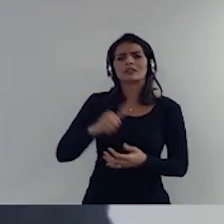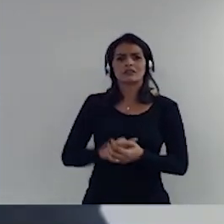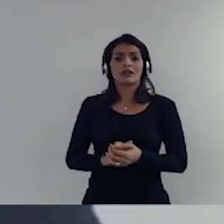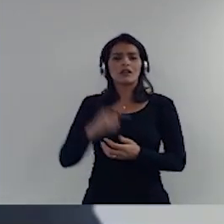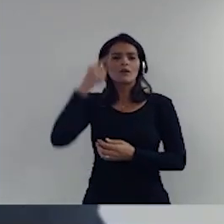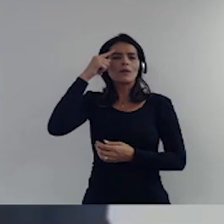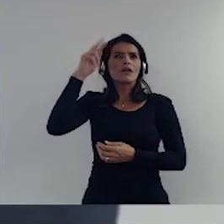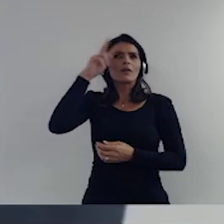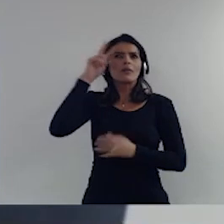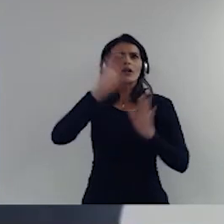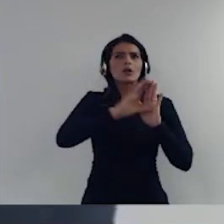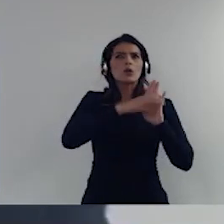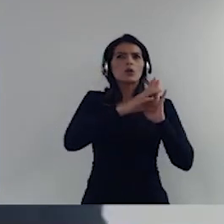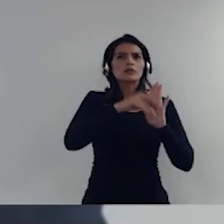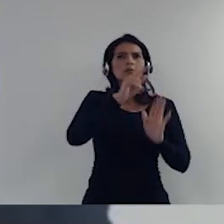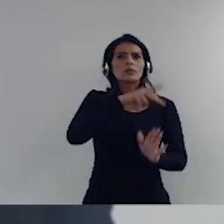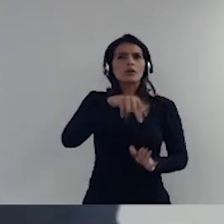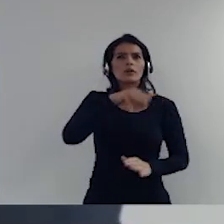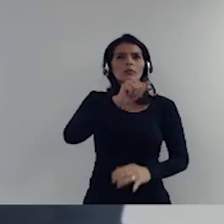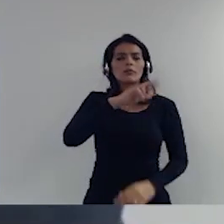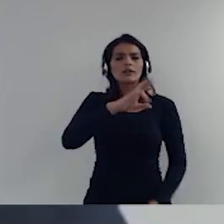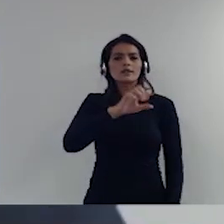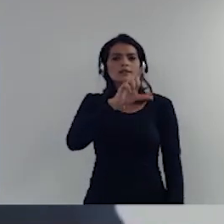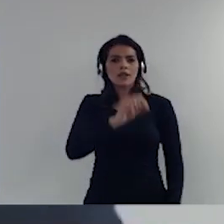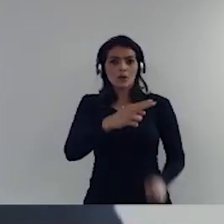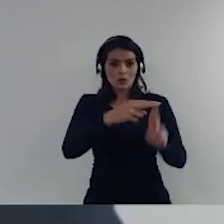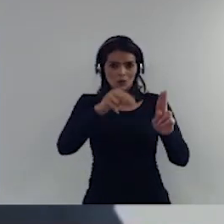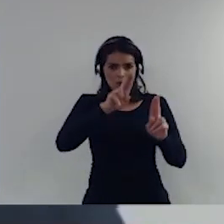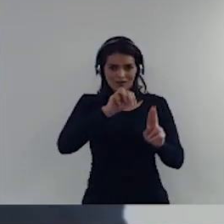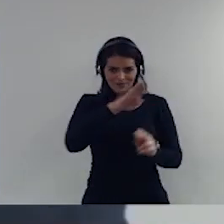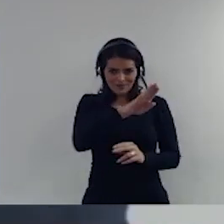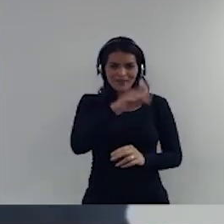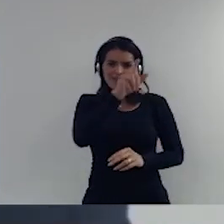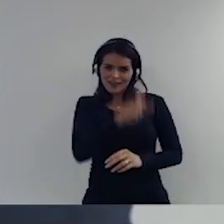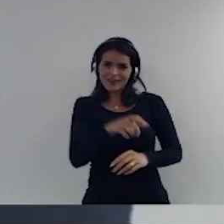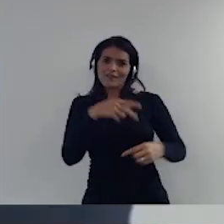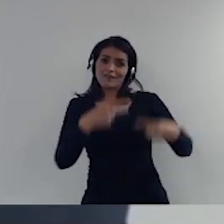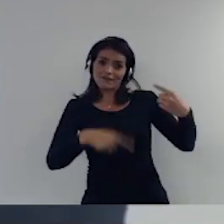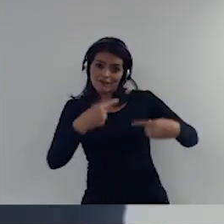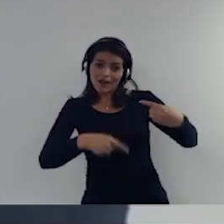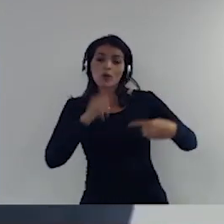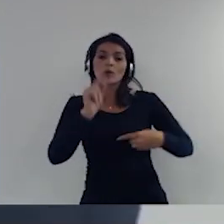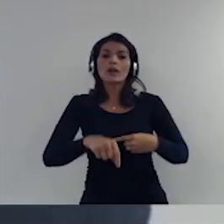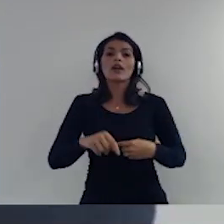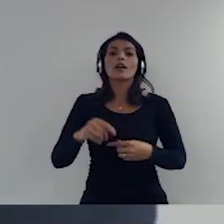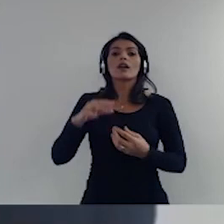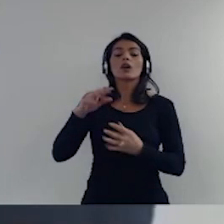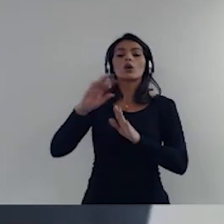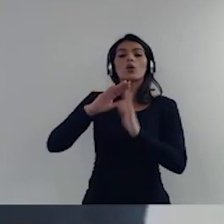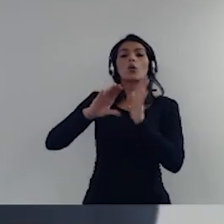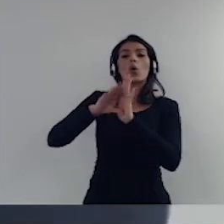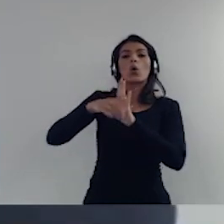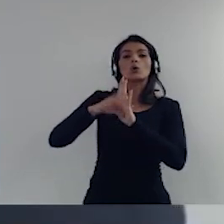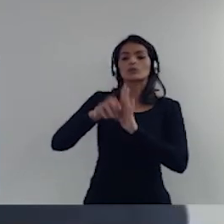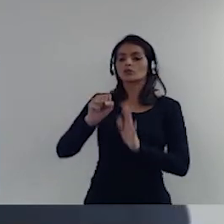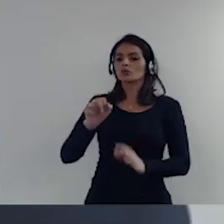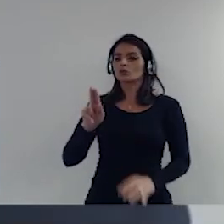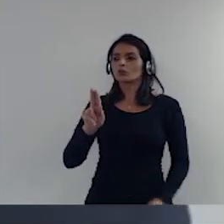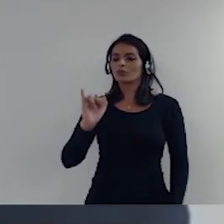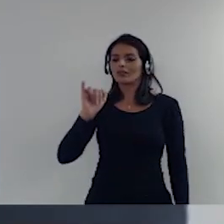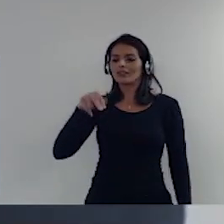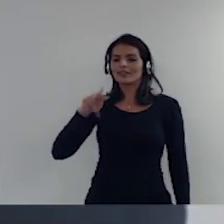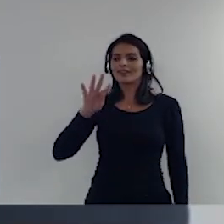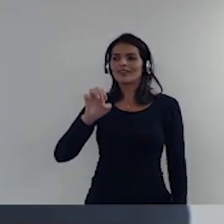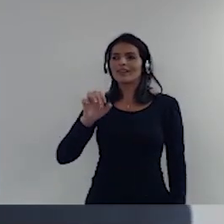um conceito que o professor da UNB, Marcelo Neves, debate, que é o conceito de subintegrados, que são pessoas que